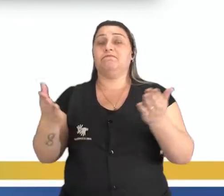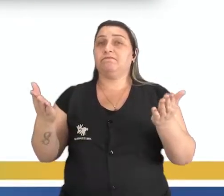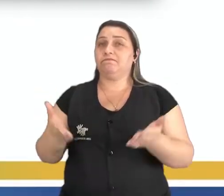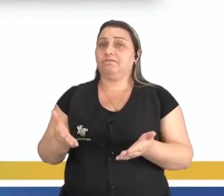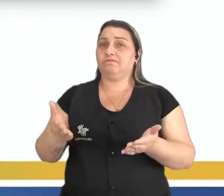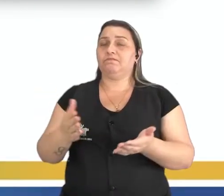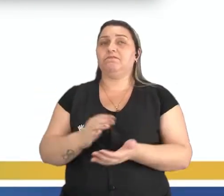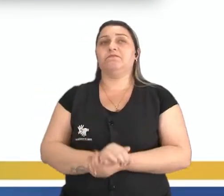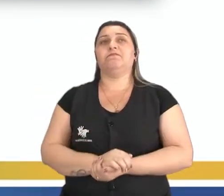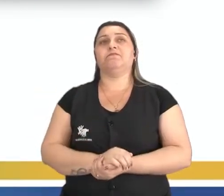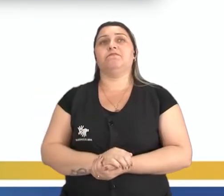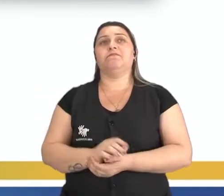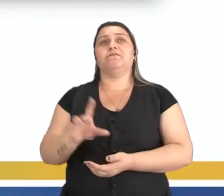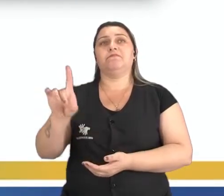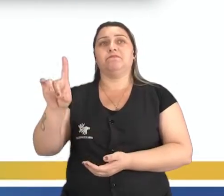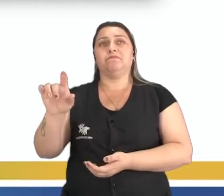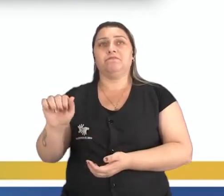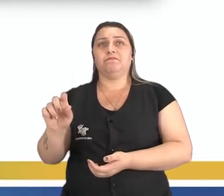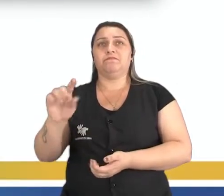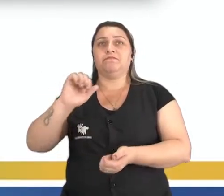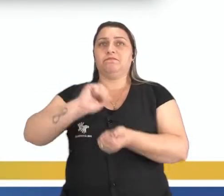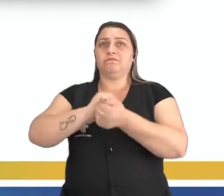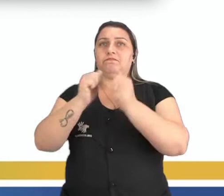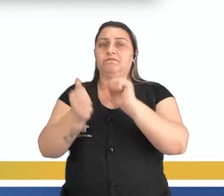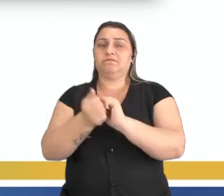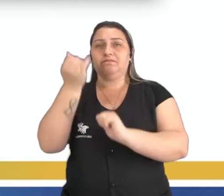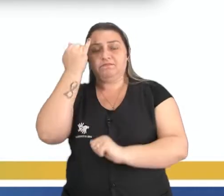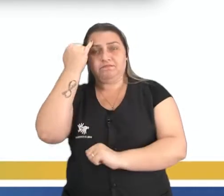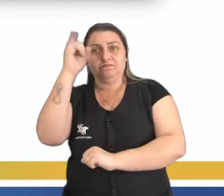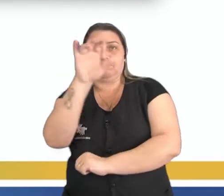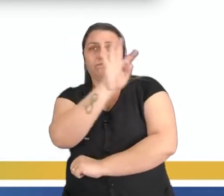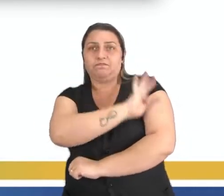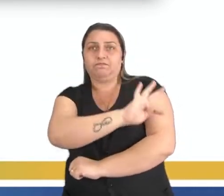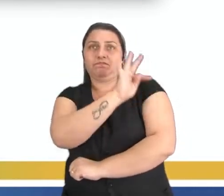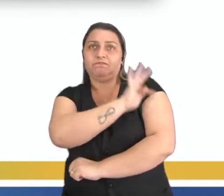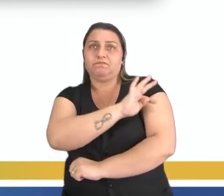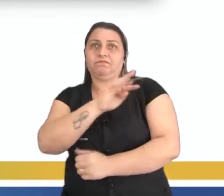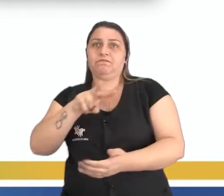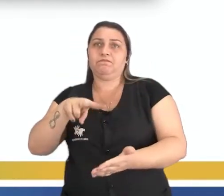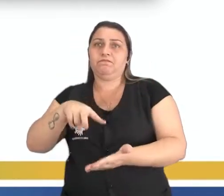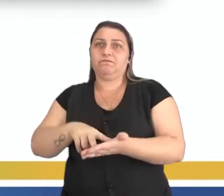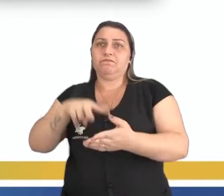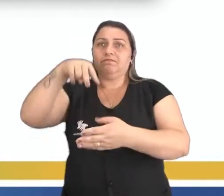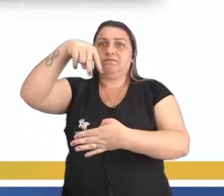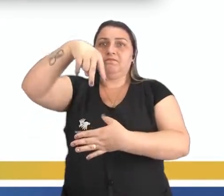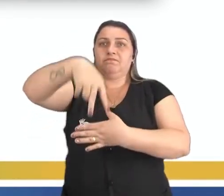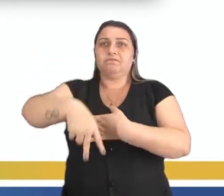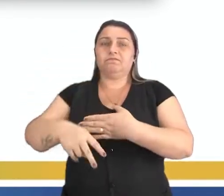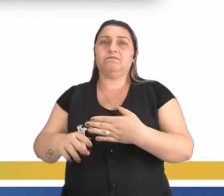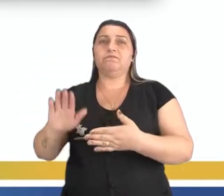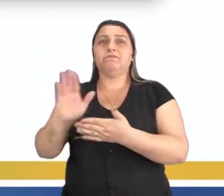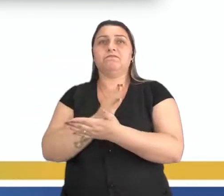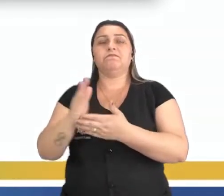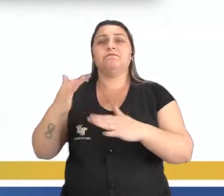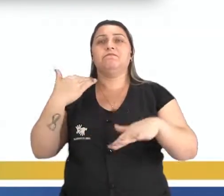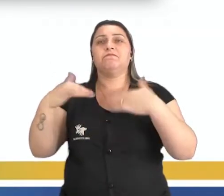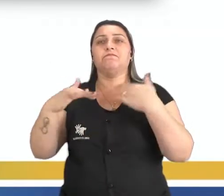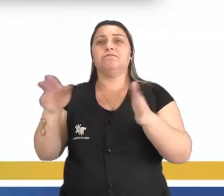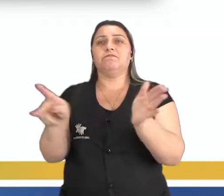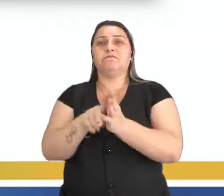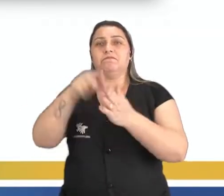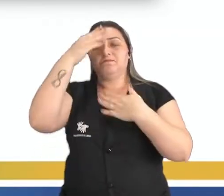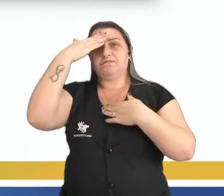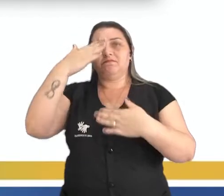agora. O David Belle adaptou e criou técnicas para saltar obstáculos apenas com o movimento do